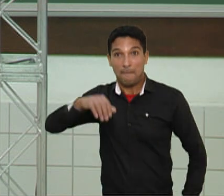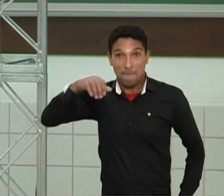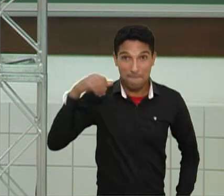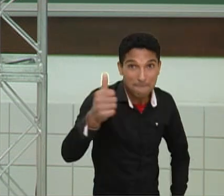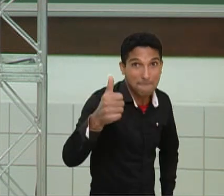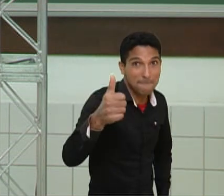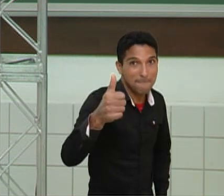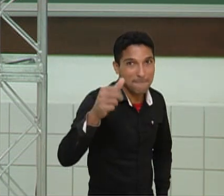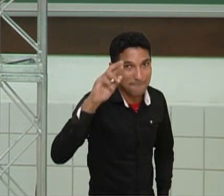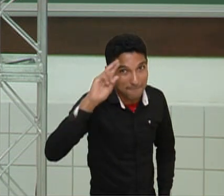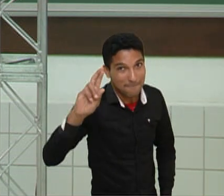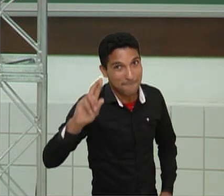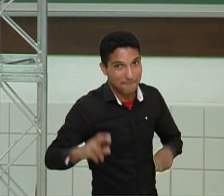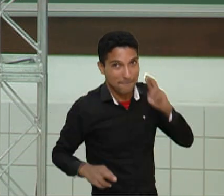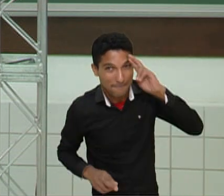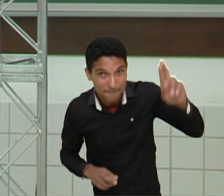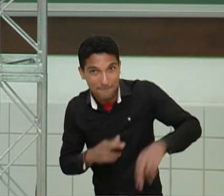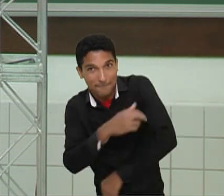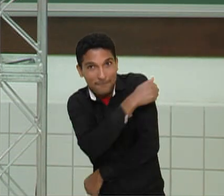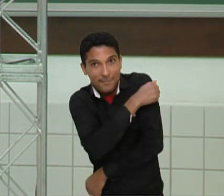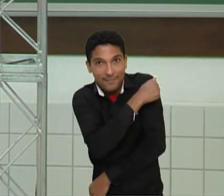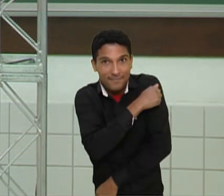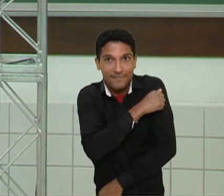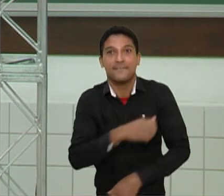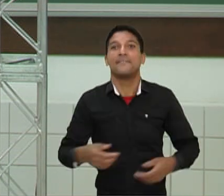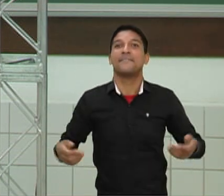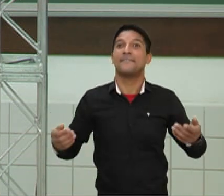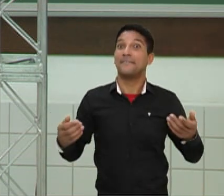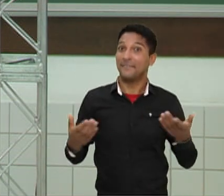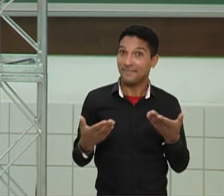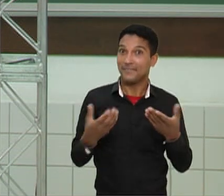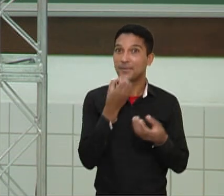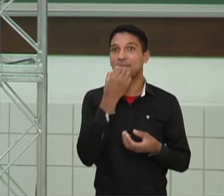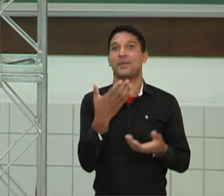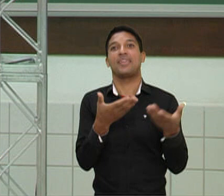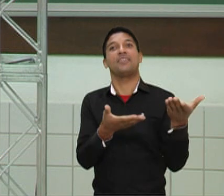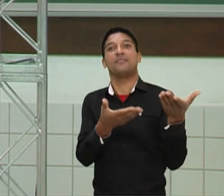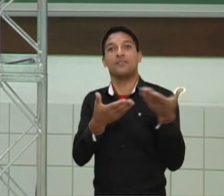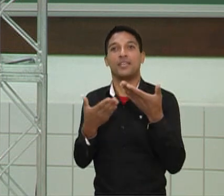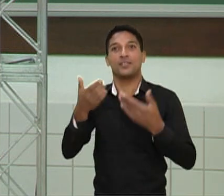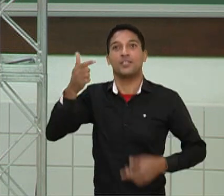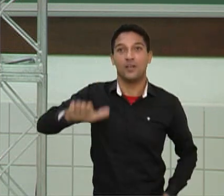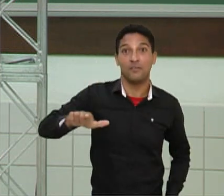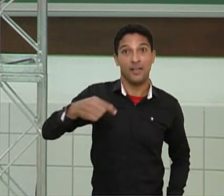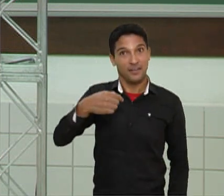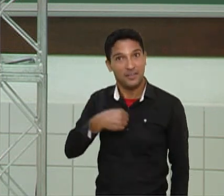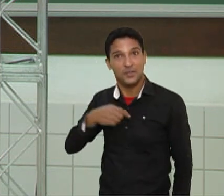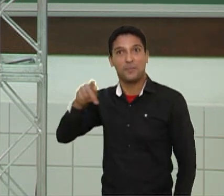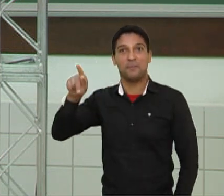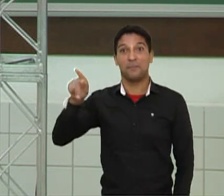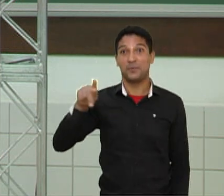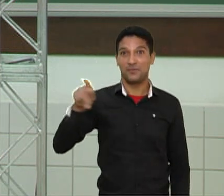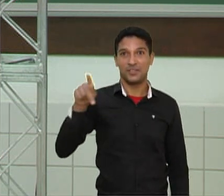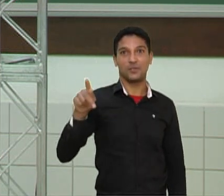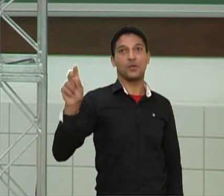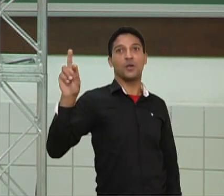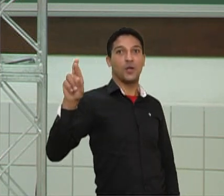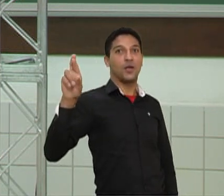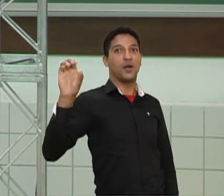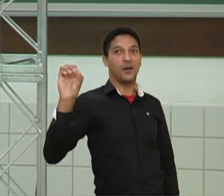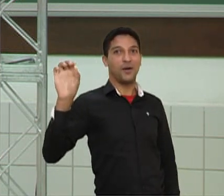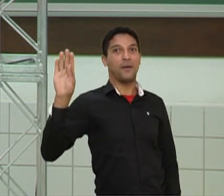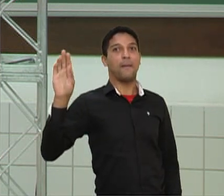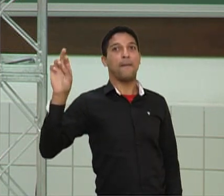Muito bem, senhoras e senhores, chegamos, galera! Sejam muito bem-vindos novamente, eu sou o professor Robert